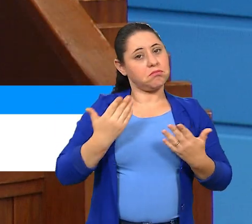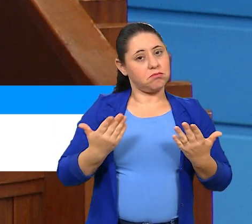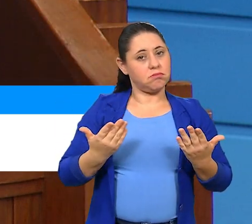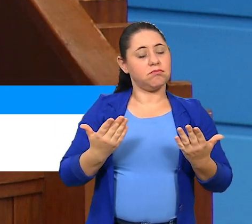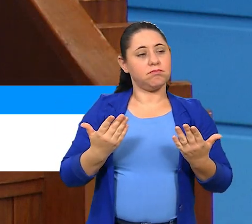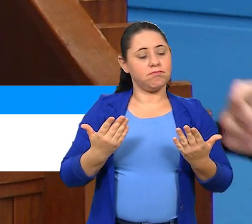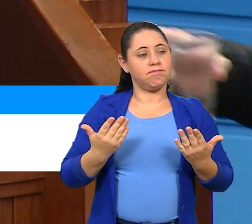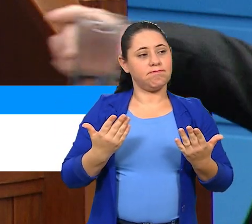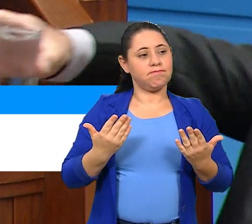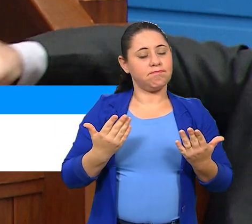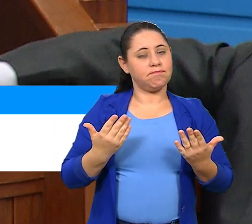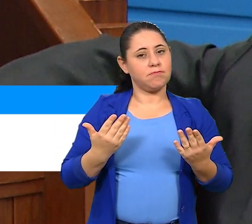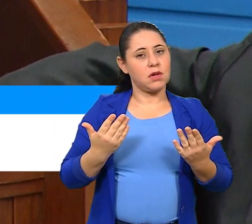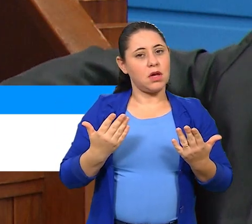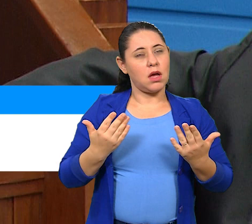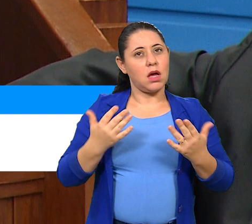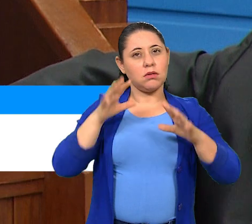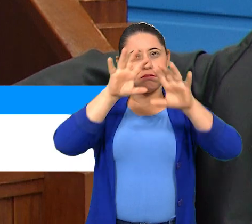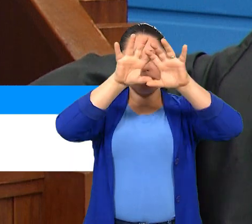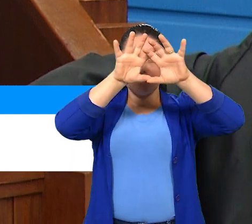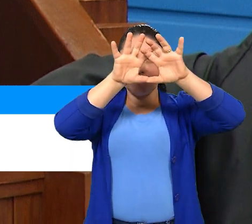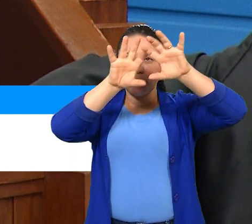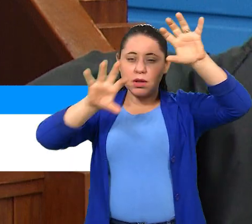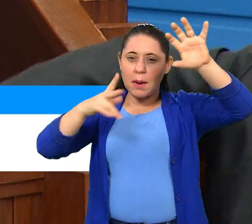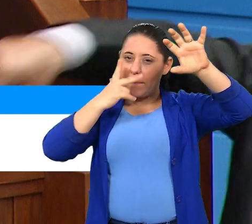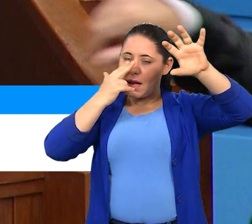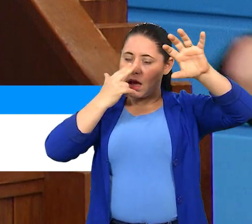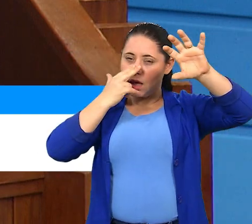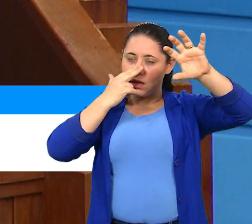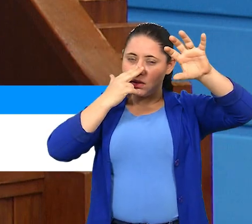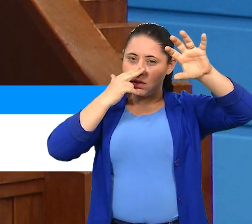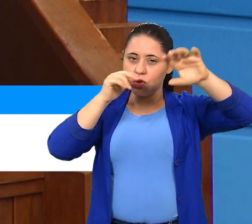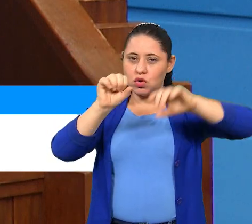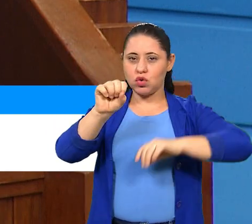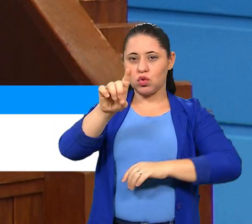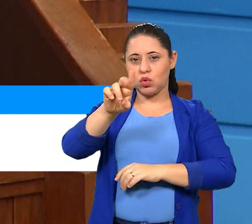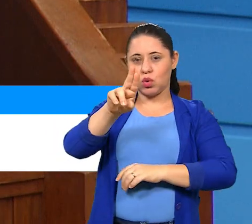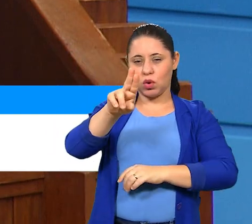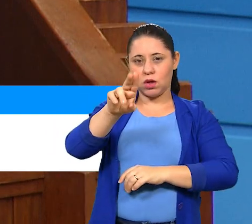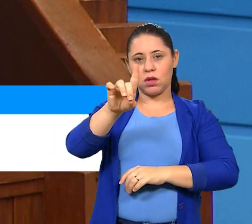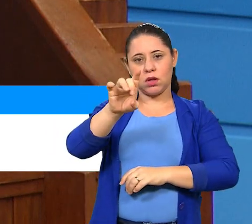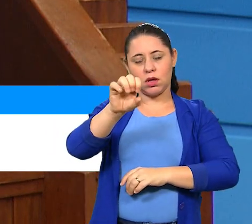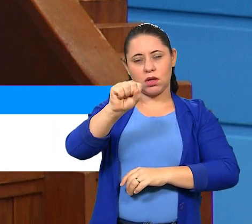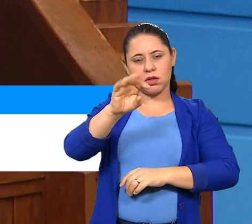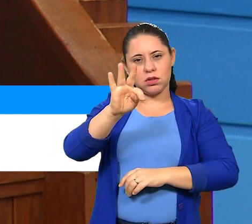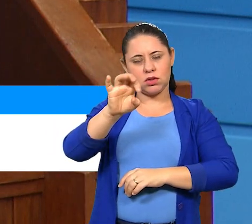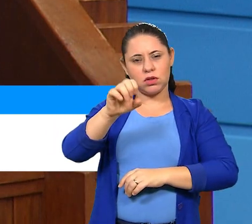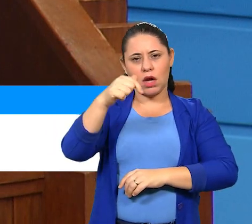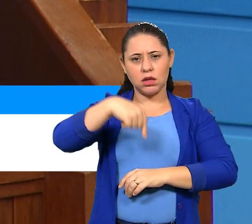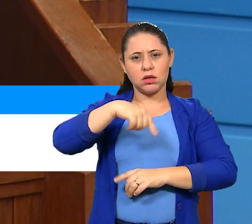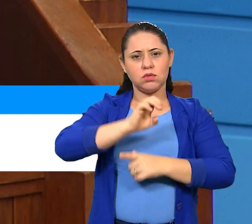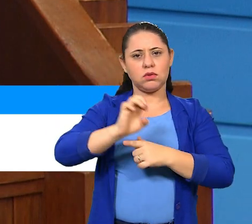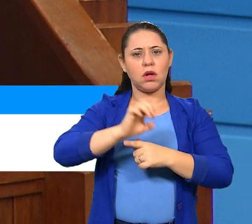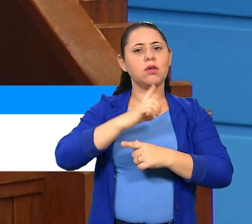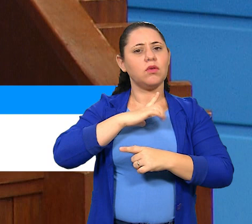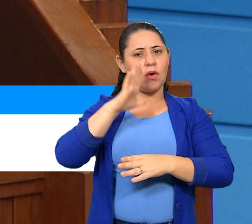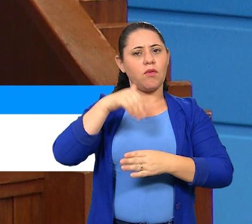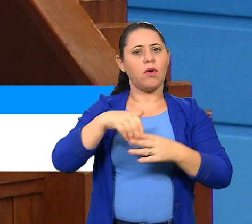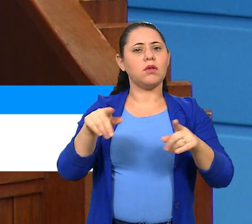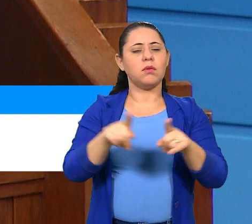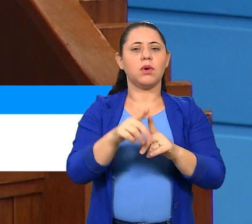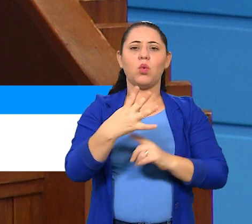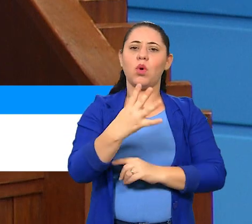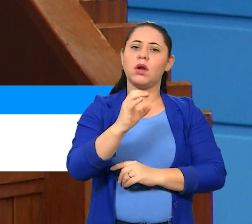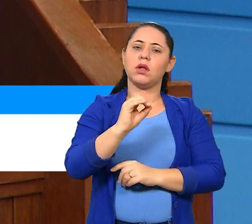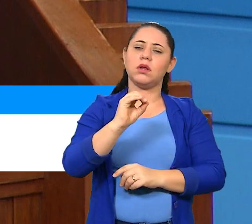as eleições ou seja praticamente dividida a região sudeste nós tivemos